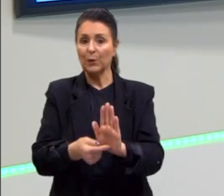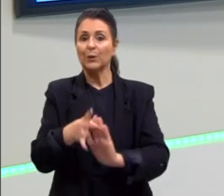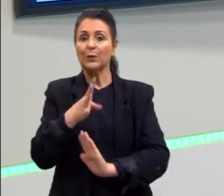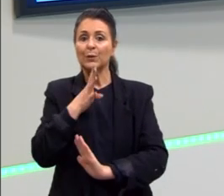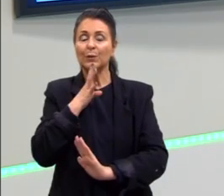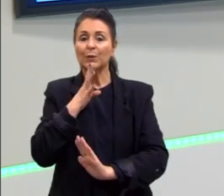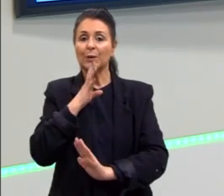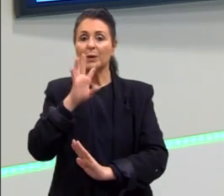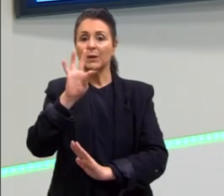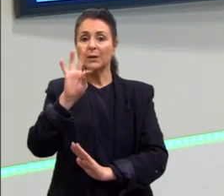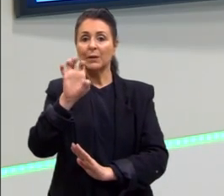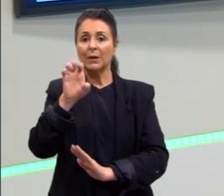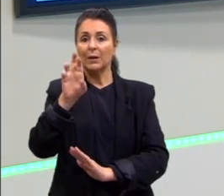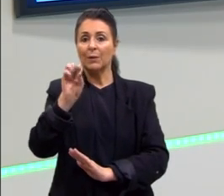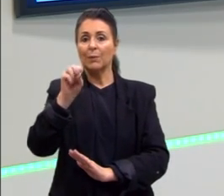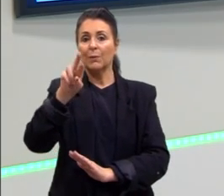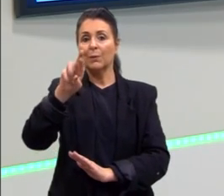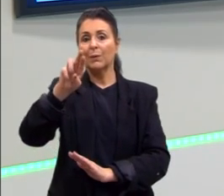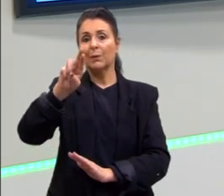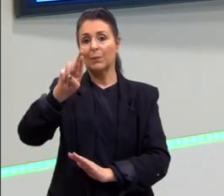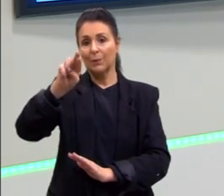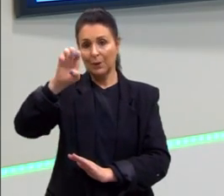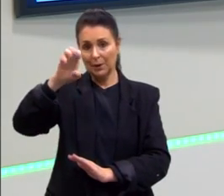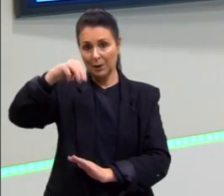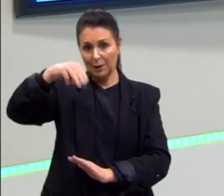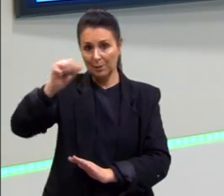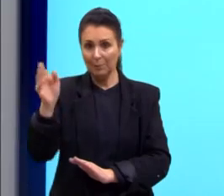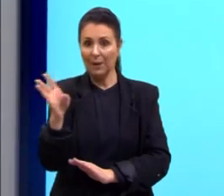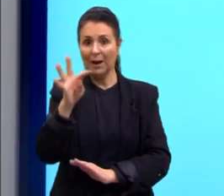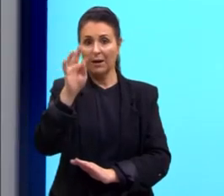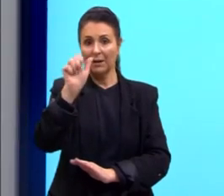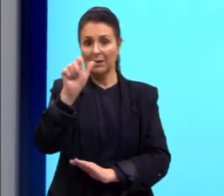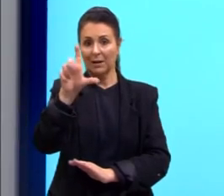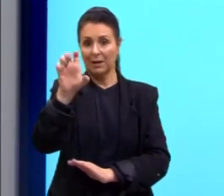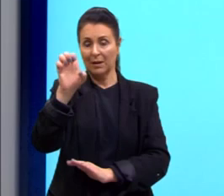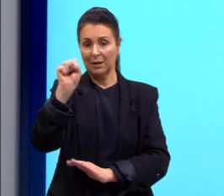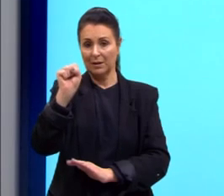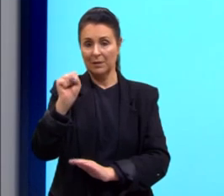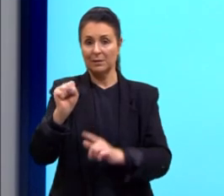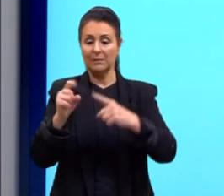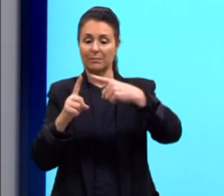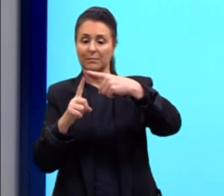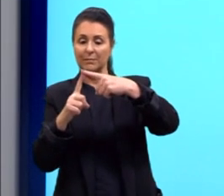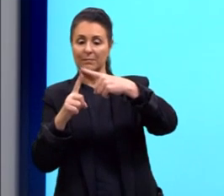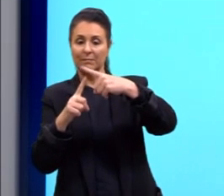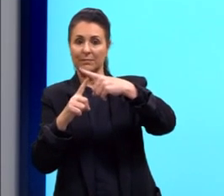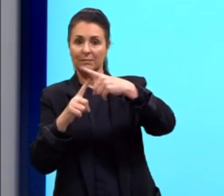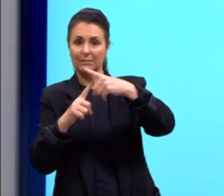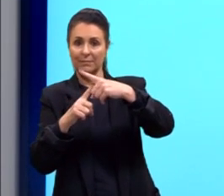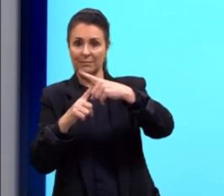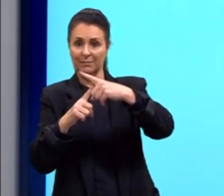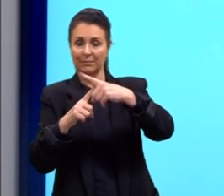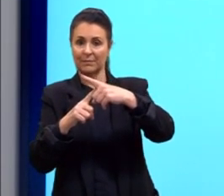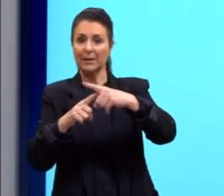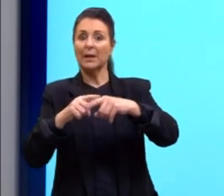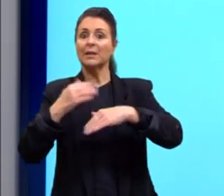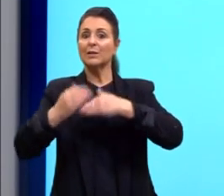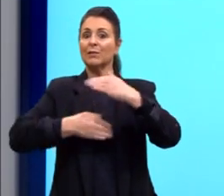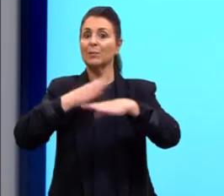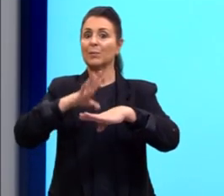que nós conhecemos por teorema de Tales Teorema de Tales ele foi desenvolvido pelo matemático